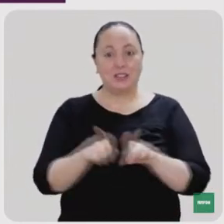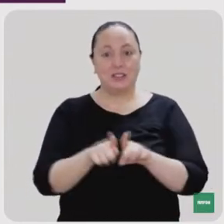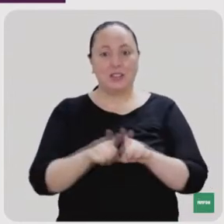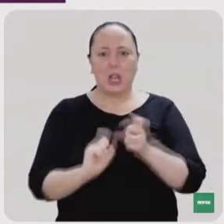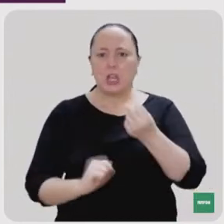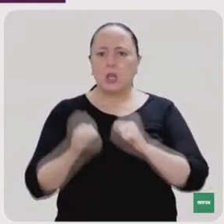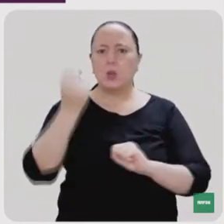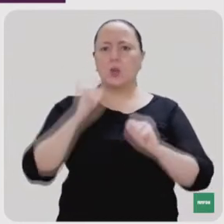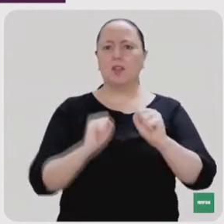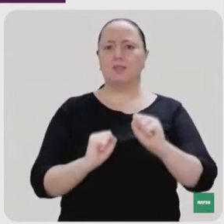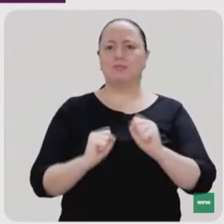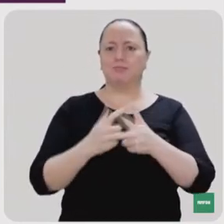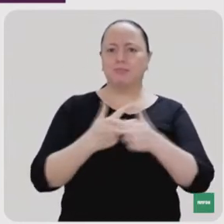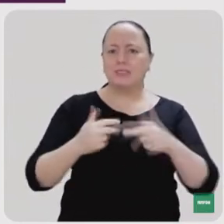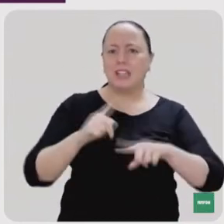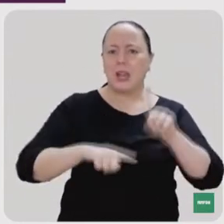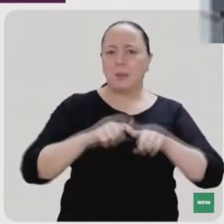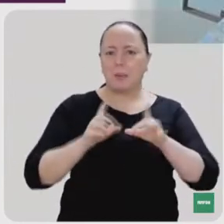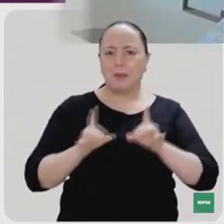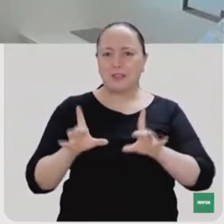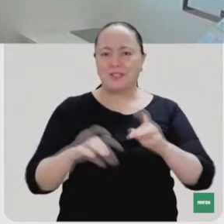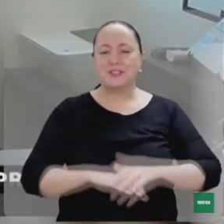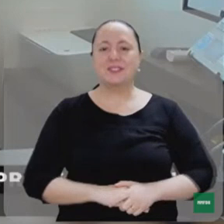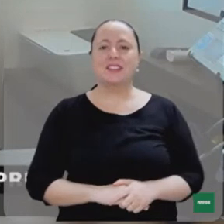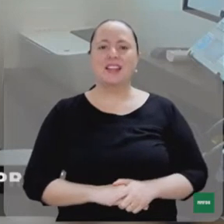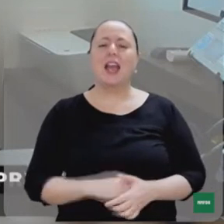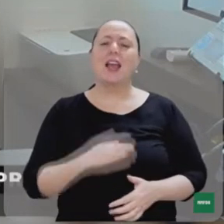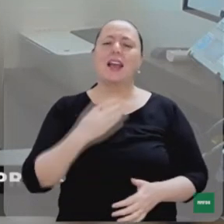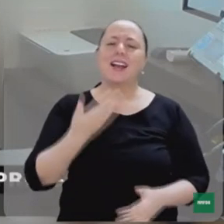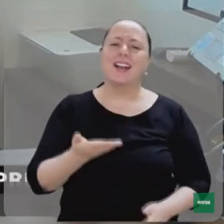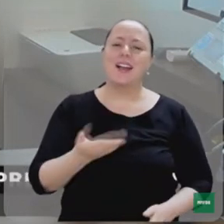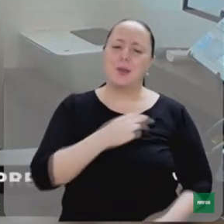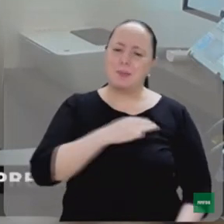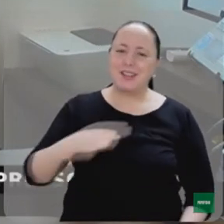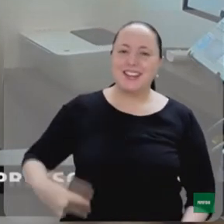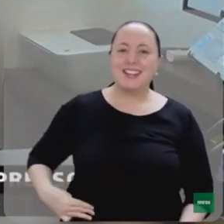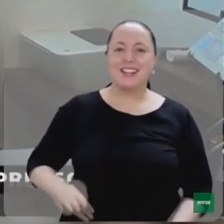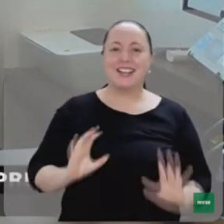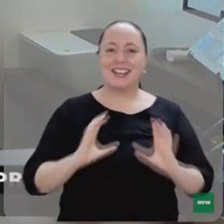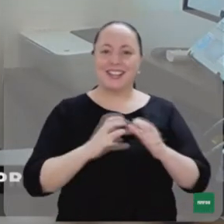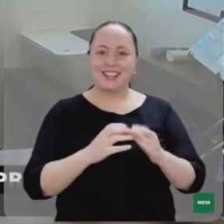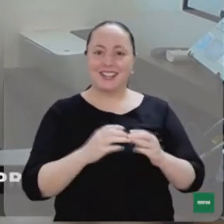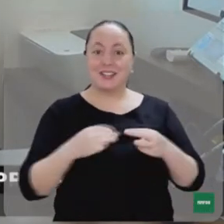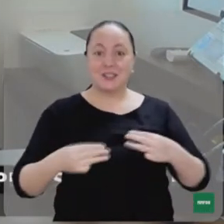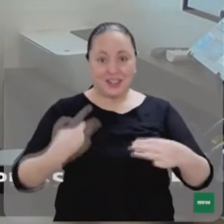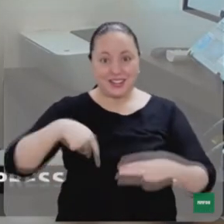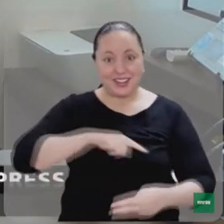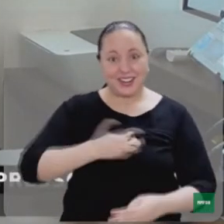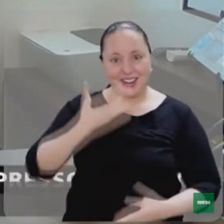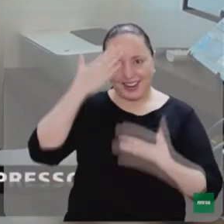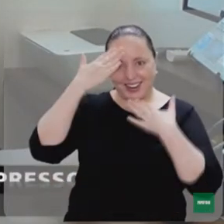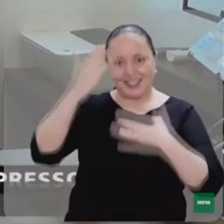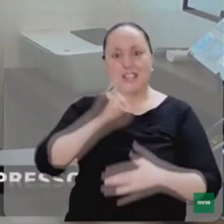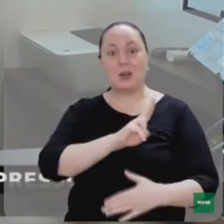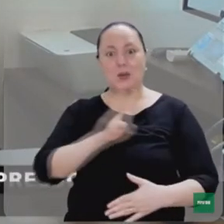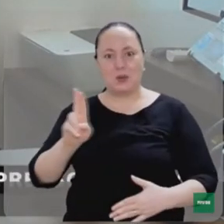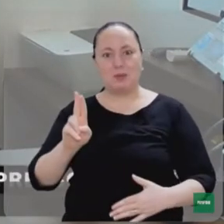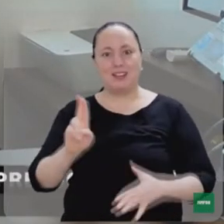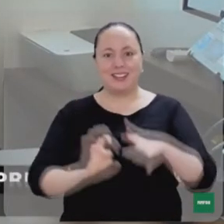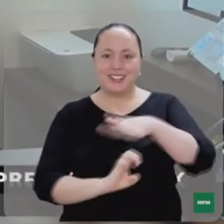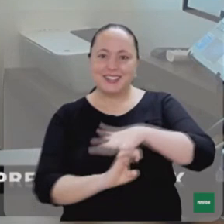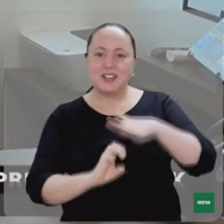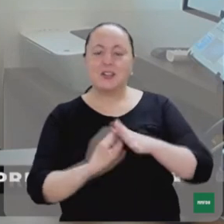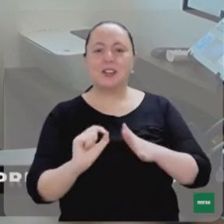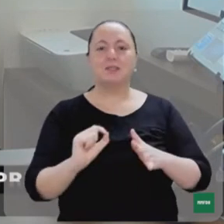Pressotecnic Indústria e Comércio de Equipamentos. Prezada ministra, demais integrantes deste ministério, nós queremos agradecer em nome da